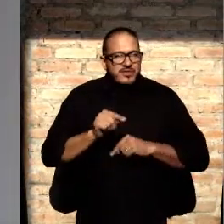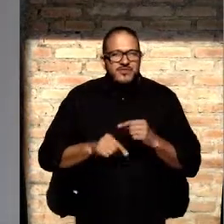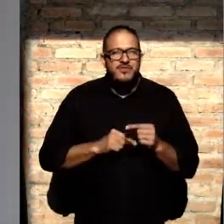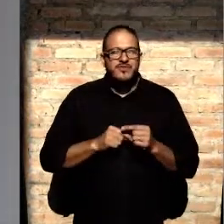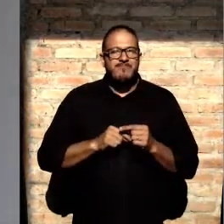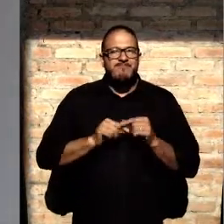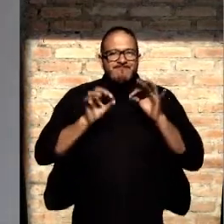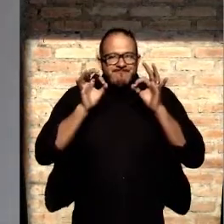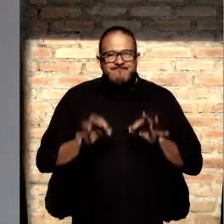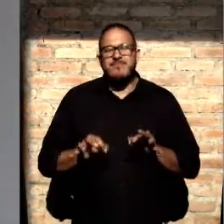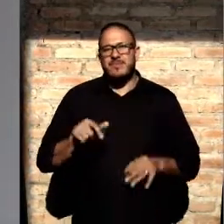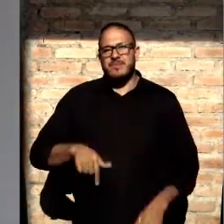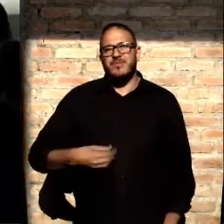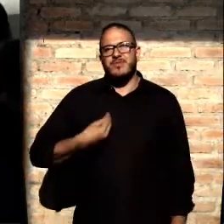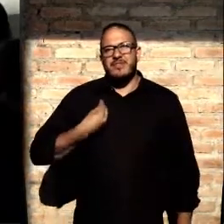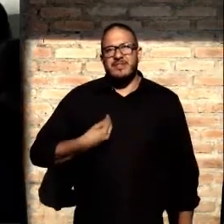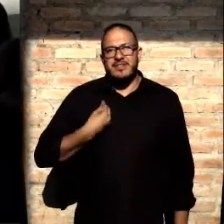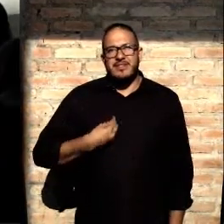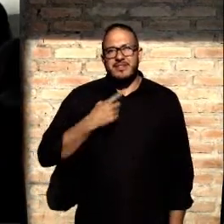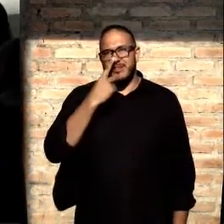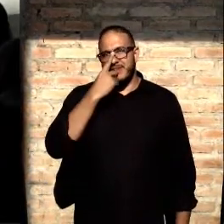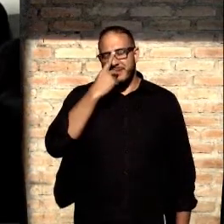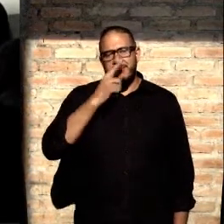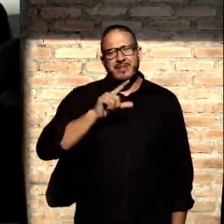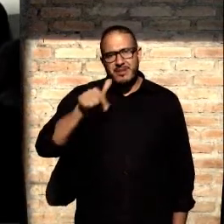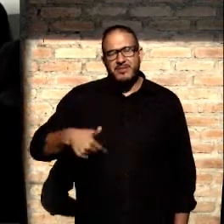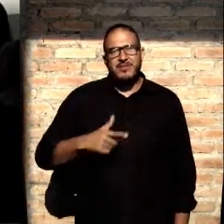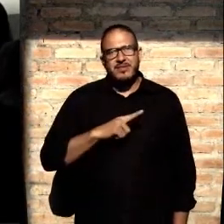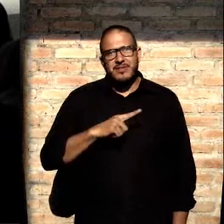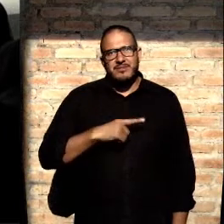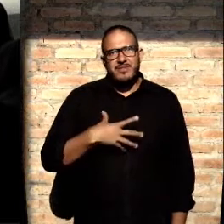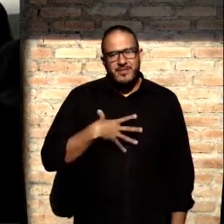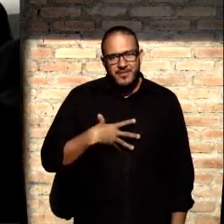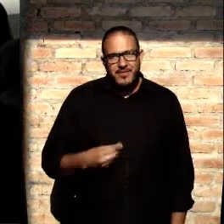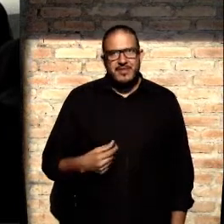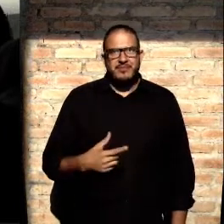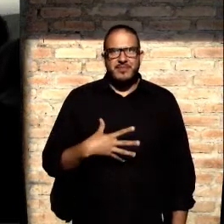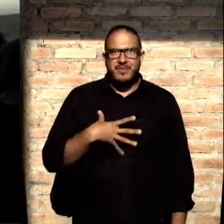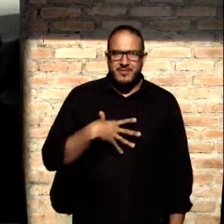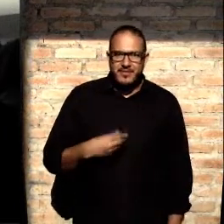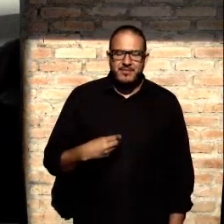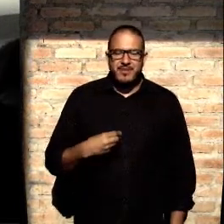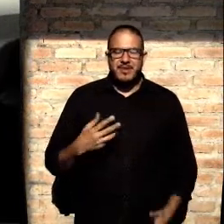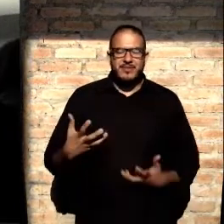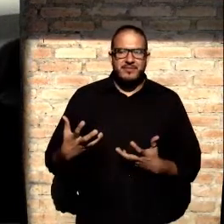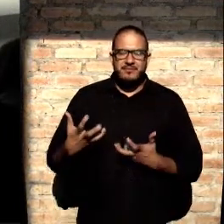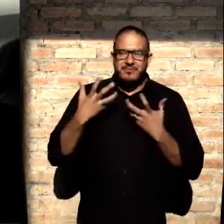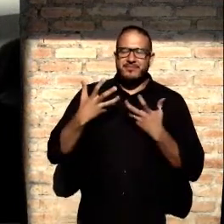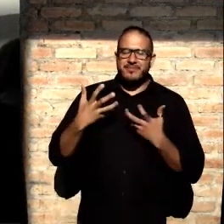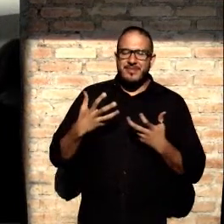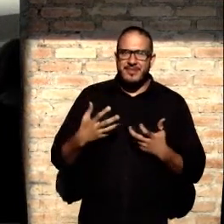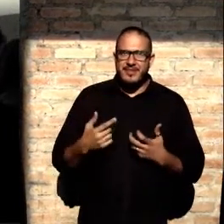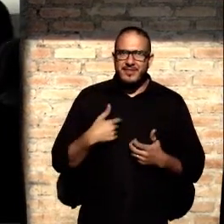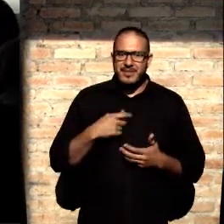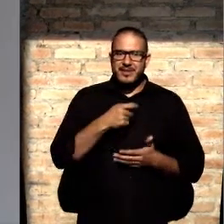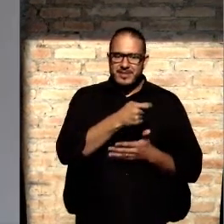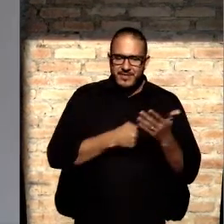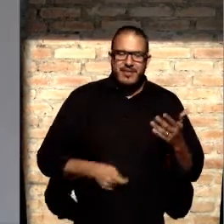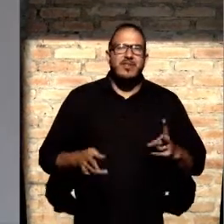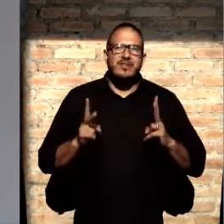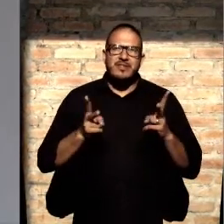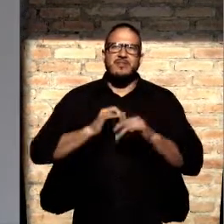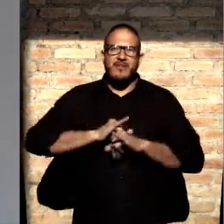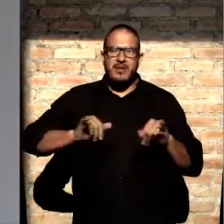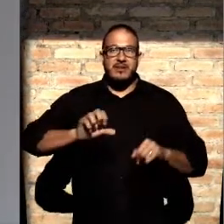eu depois que eu tive filho meus filhos me fizeram escrever porque eu sempre digo que